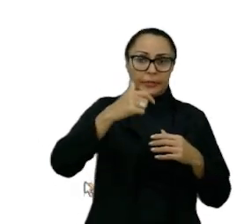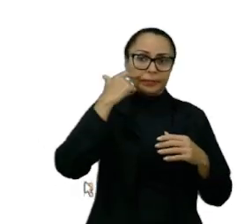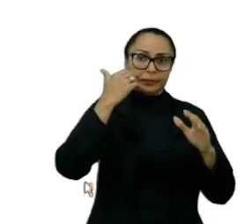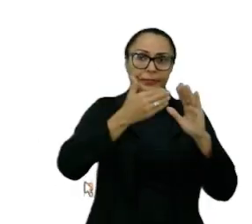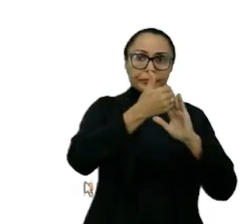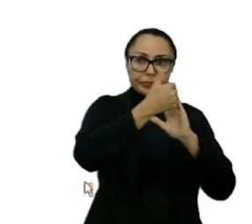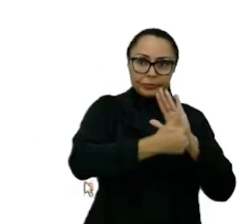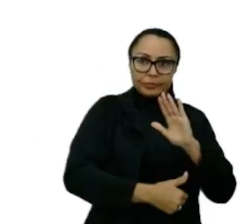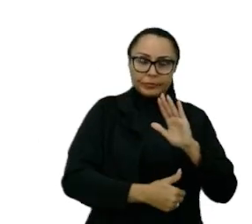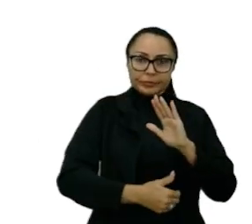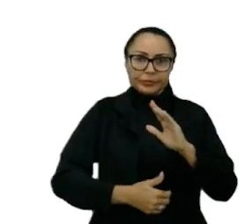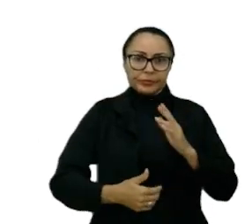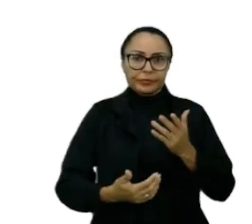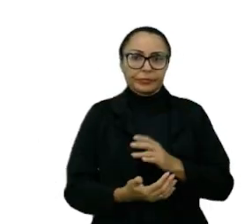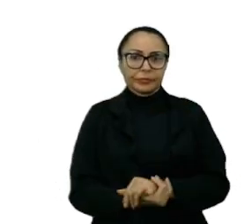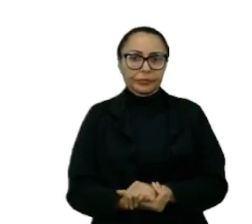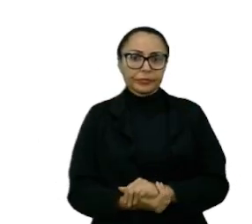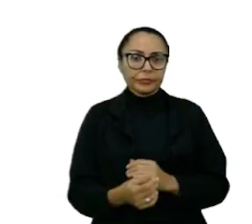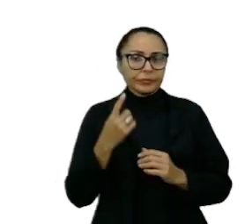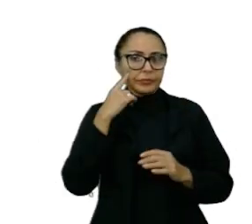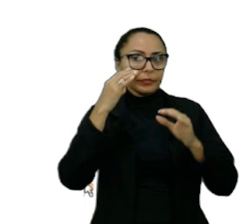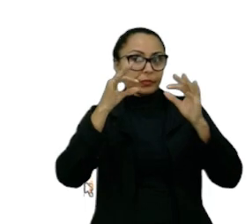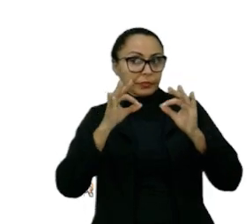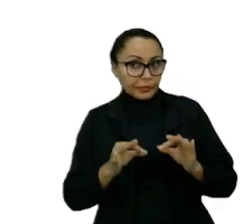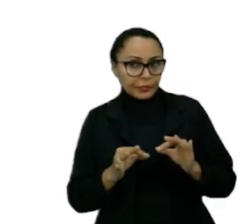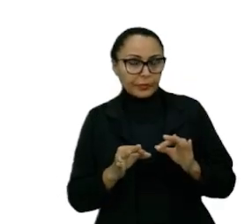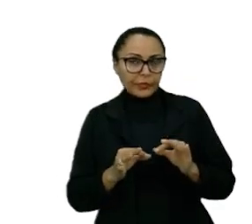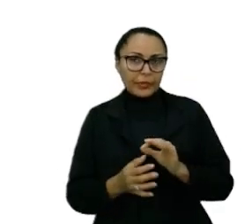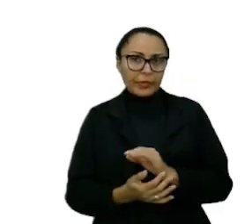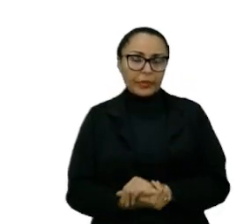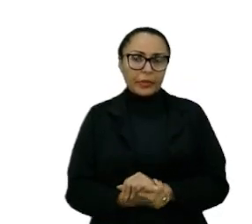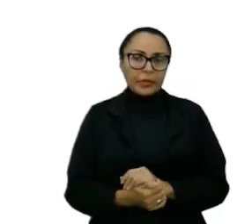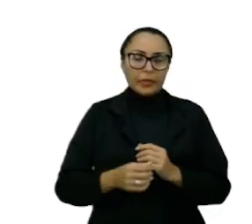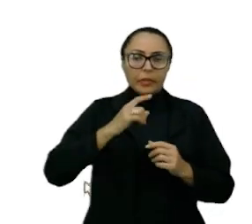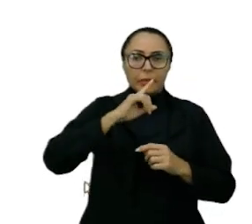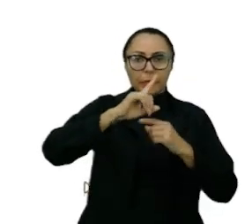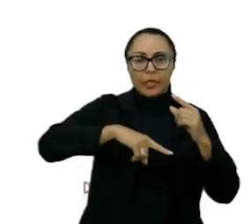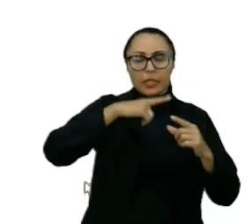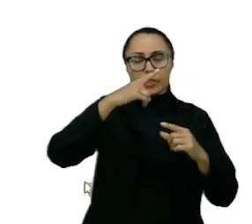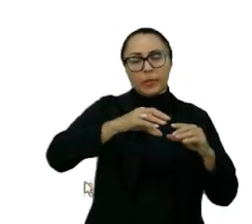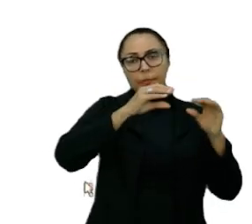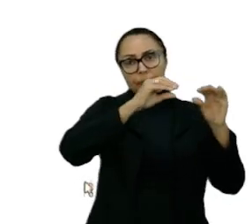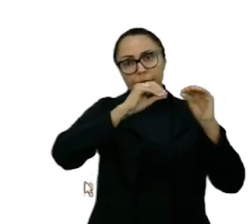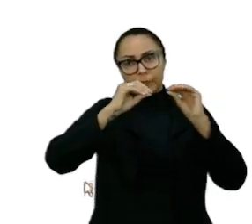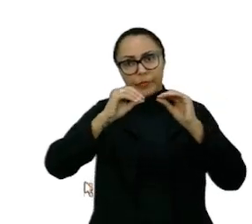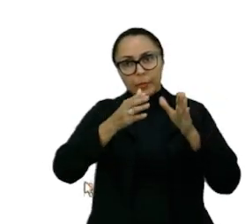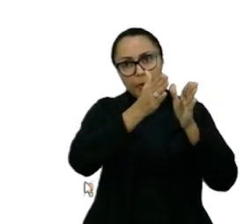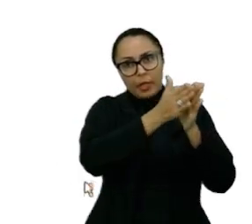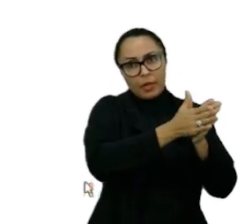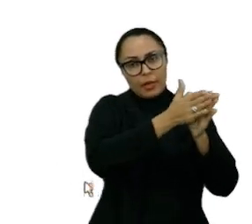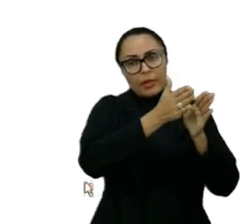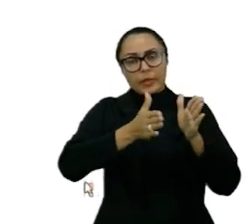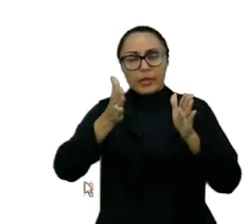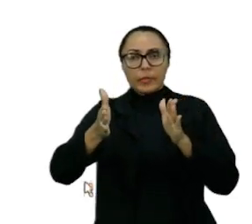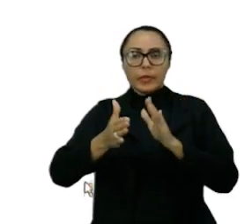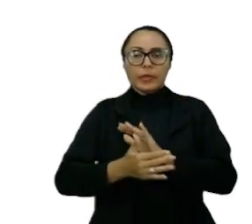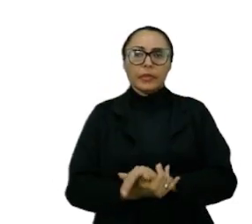documentação esteja conforme, passa-se para a etapa